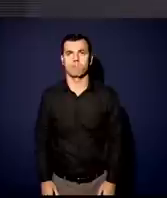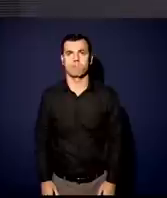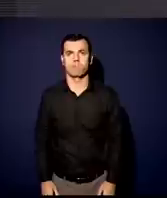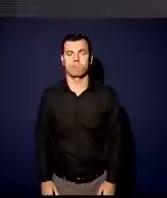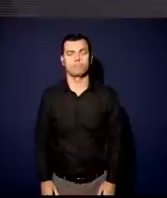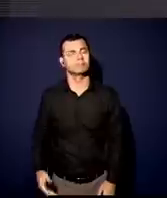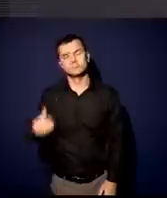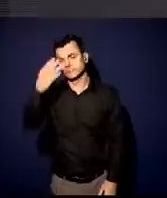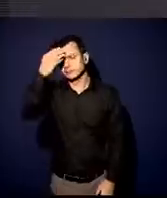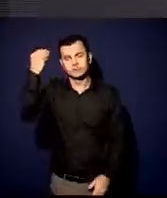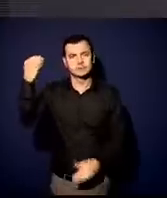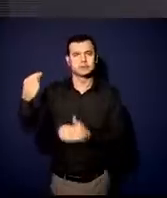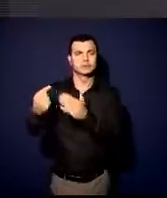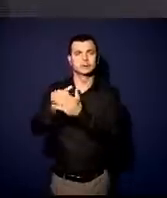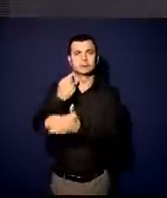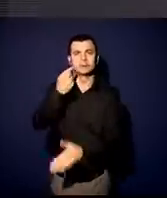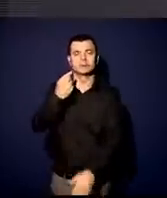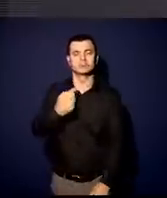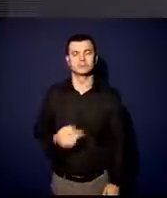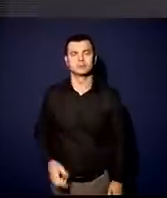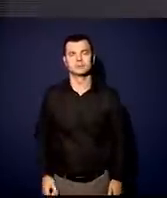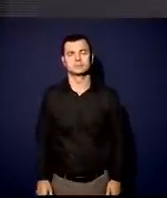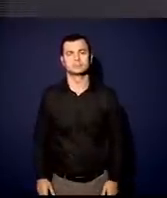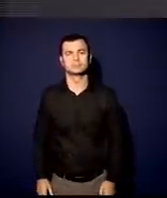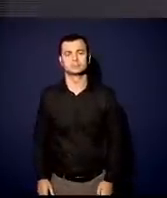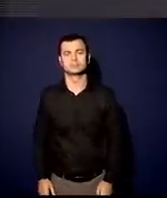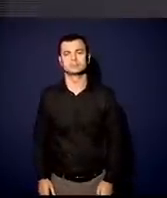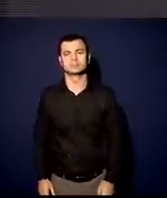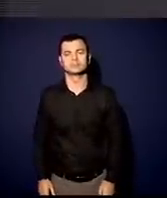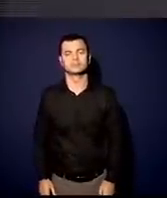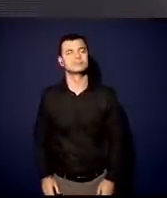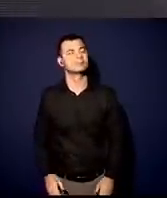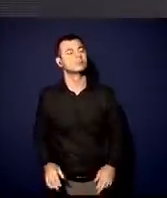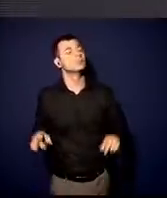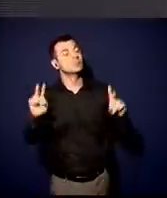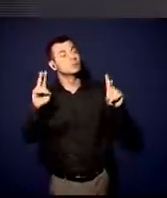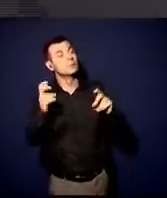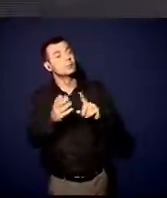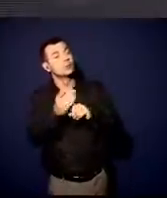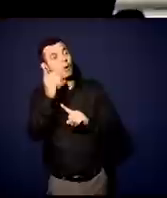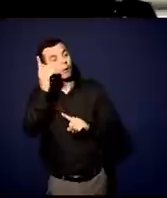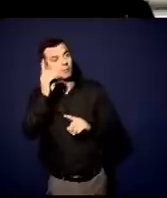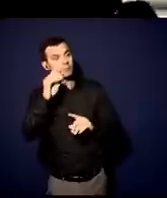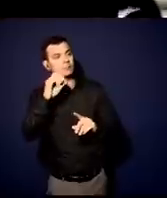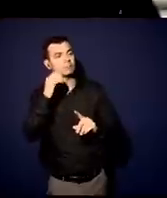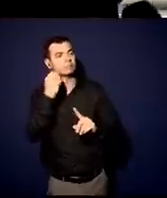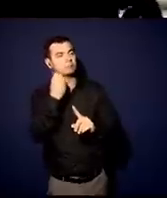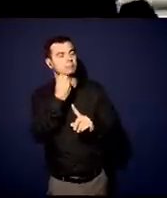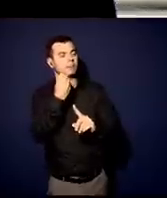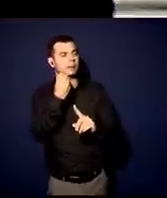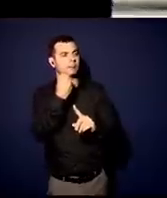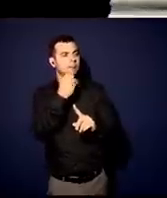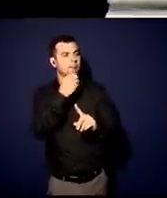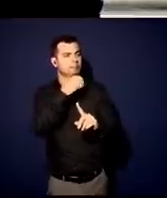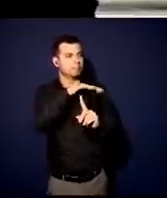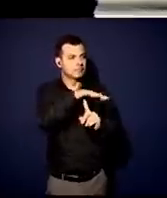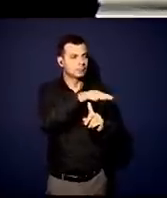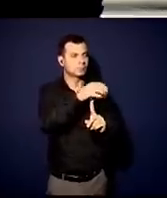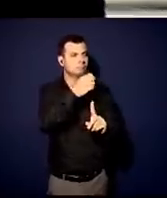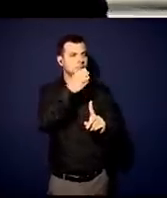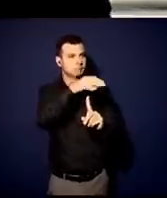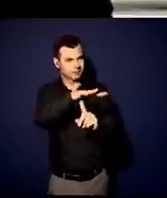pergunta Na verdade me empolguei tanto aqui sobre o dólar como vai o banco central estão ficando mais rock